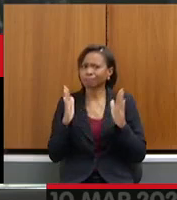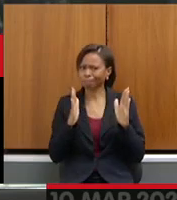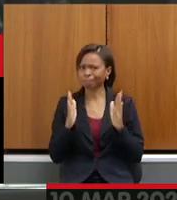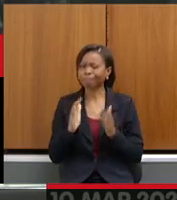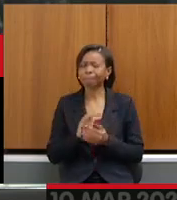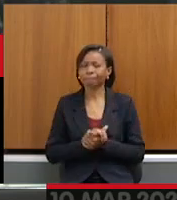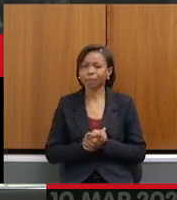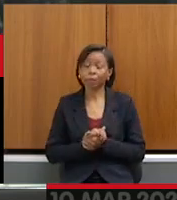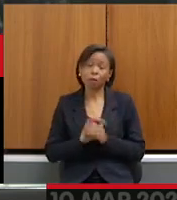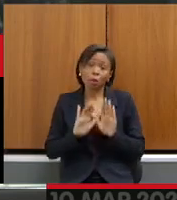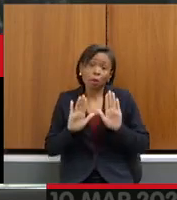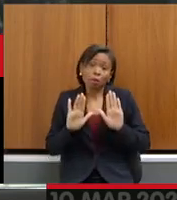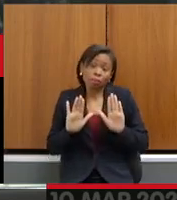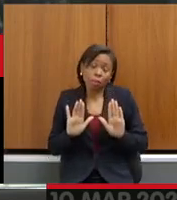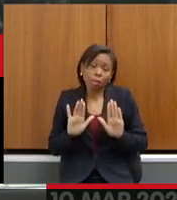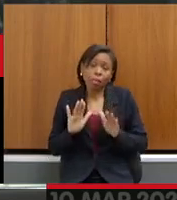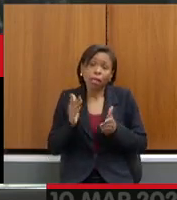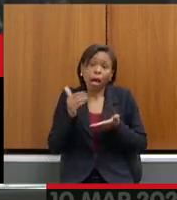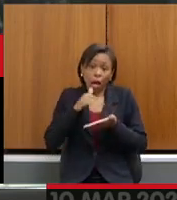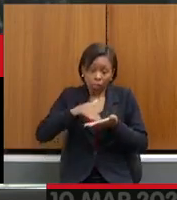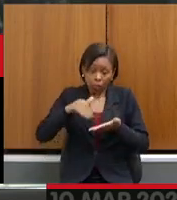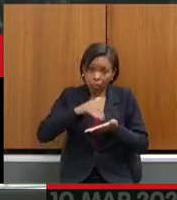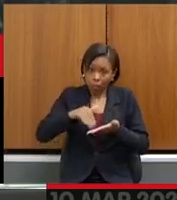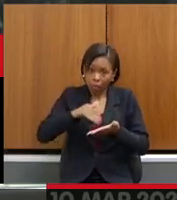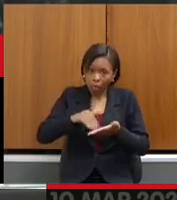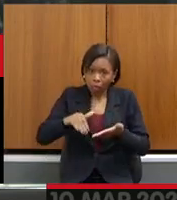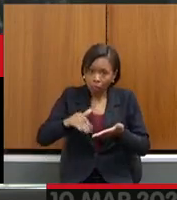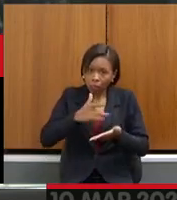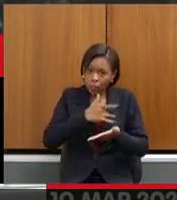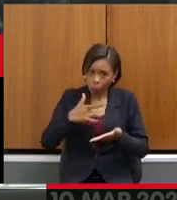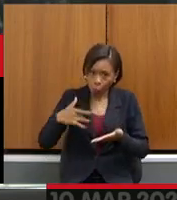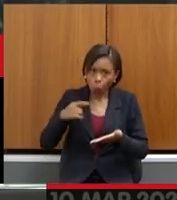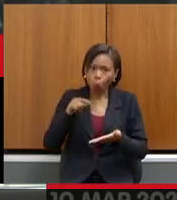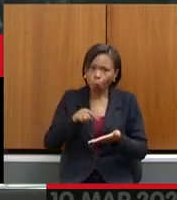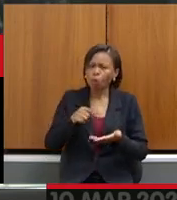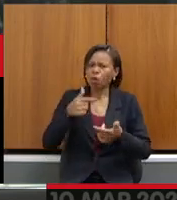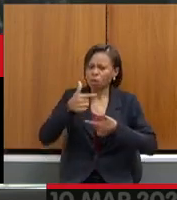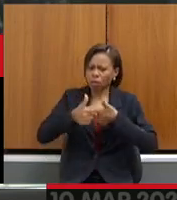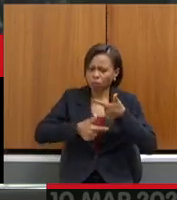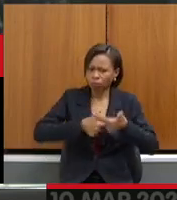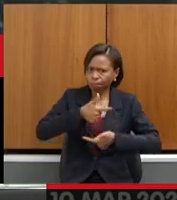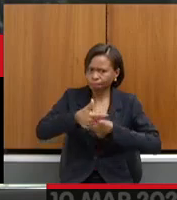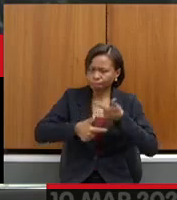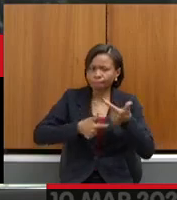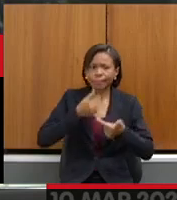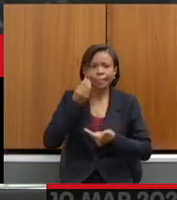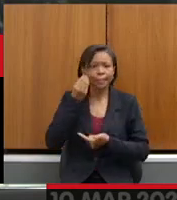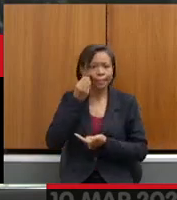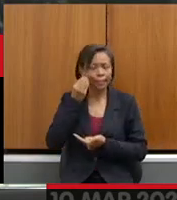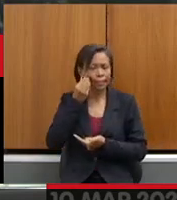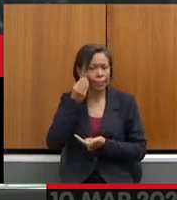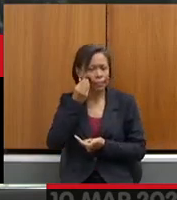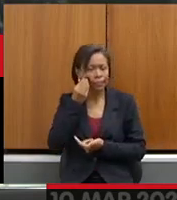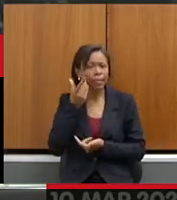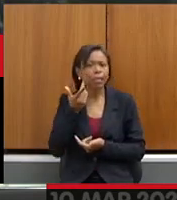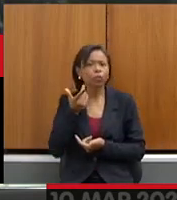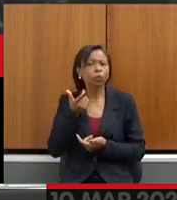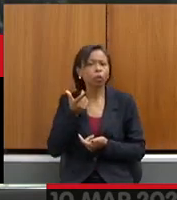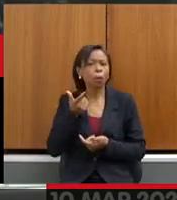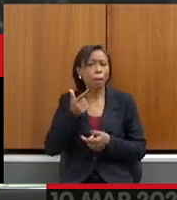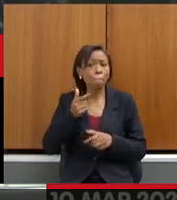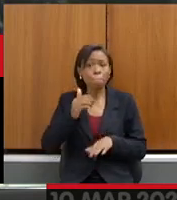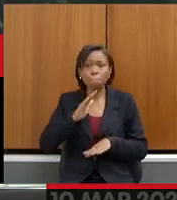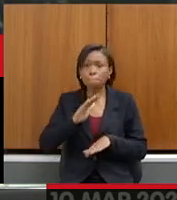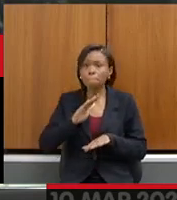assim né a secretaria Tem trabalhado o sentido de conseguir a montagem demais esses